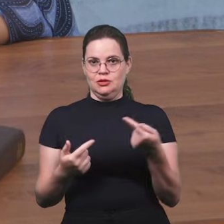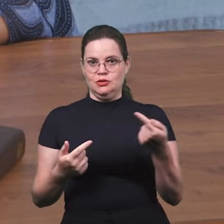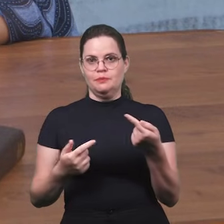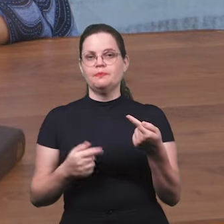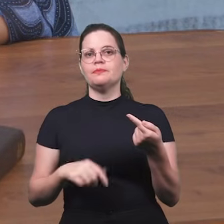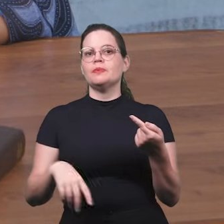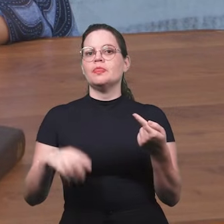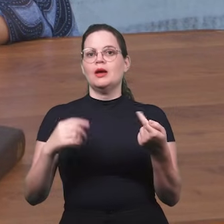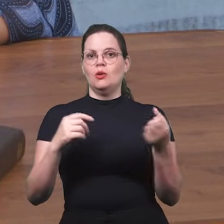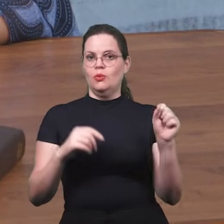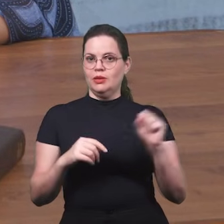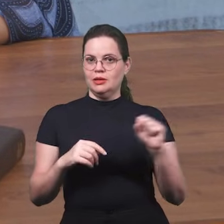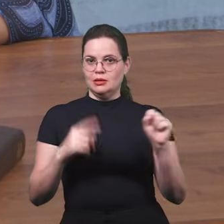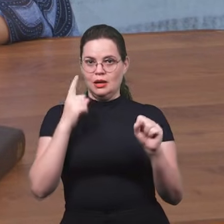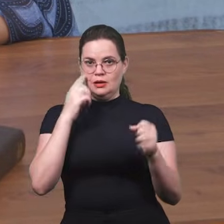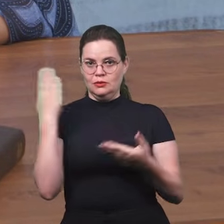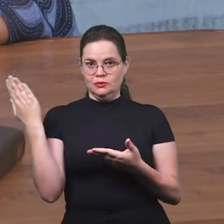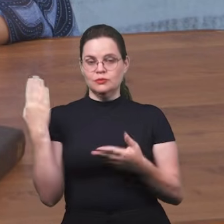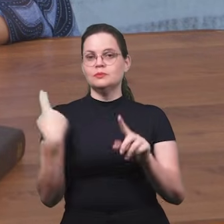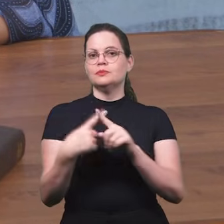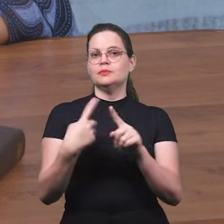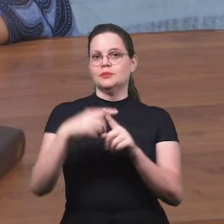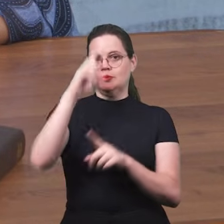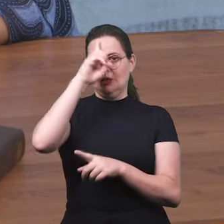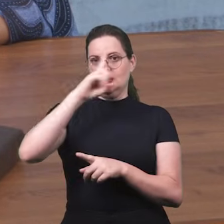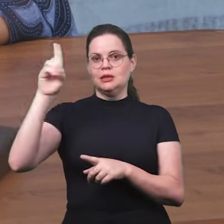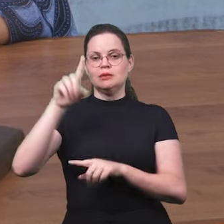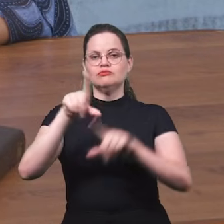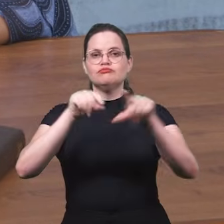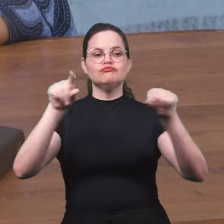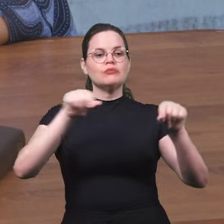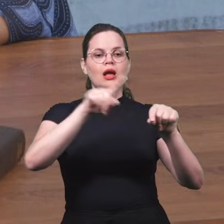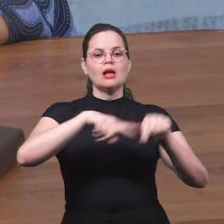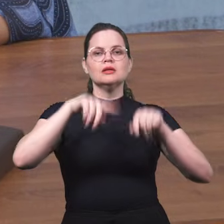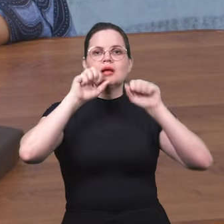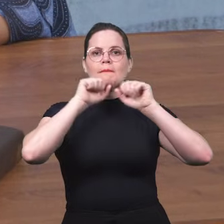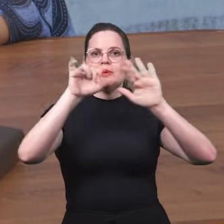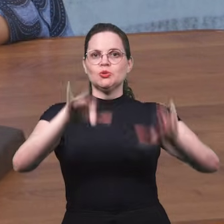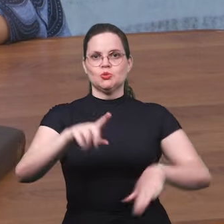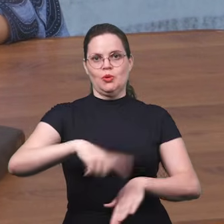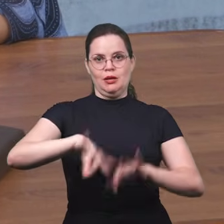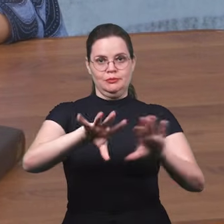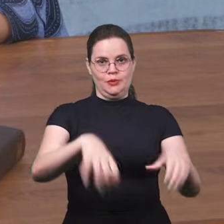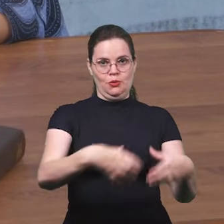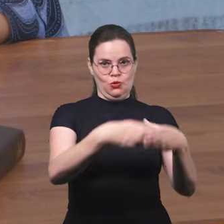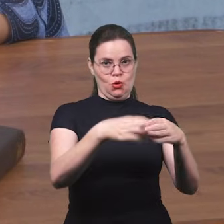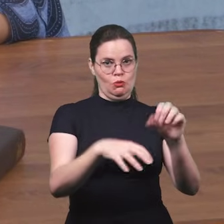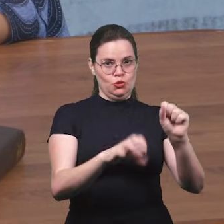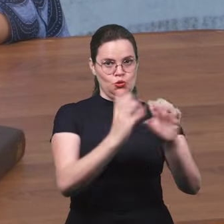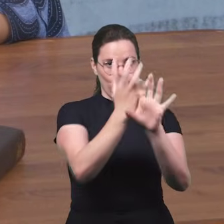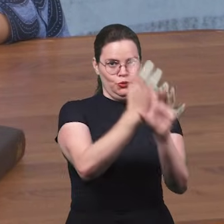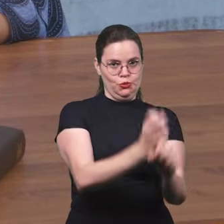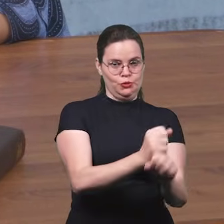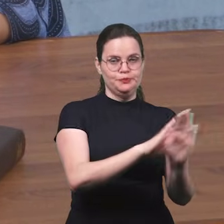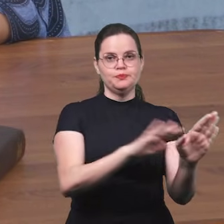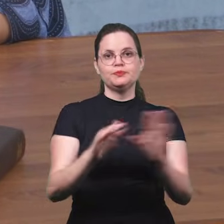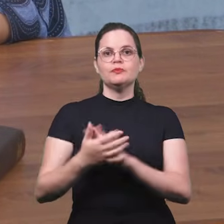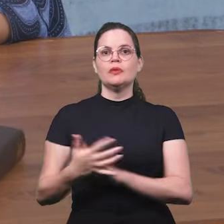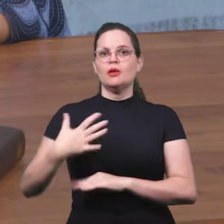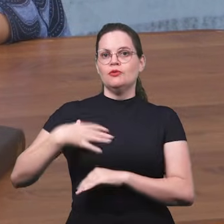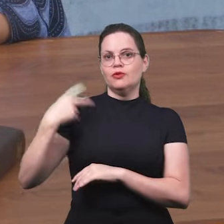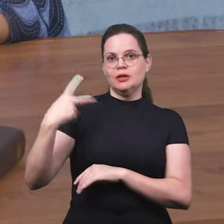o oitavo, porque Deus o tinha abençoado. Também a seu filho